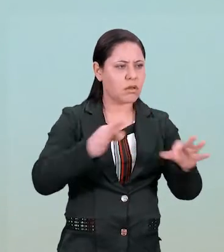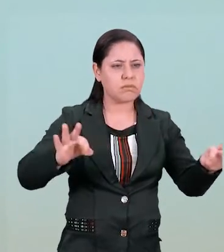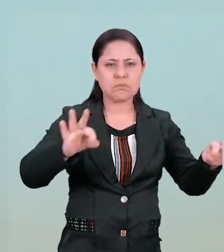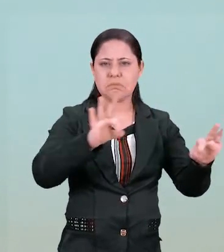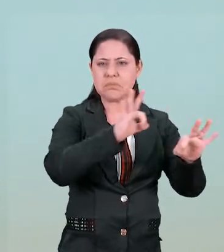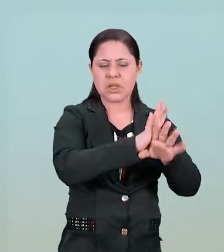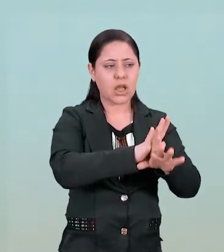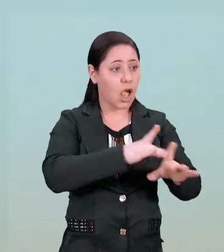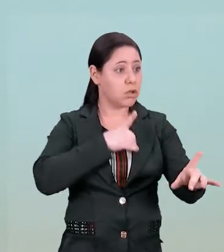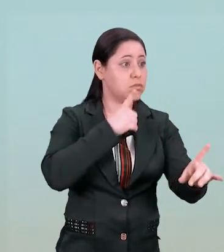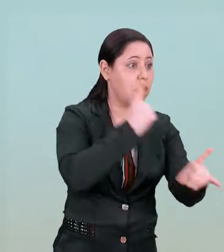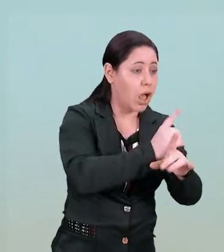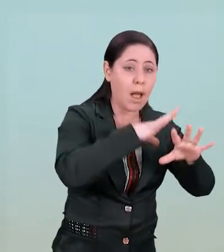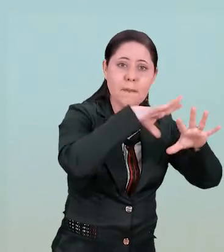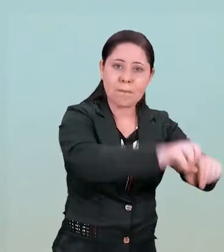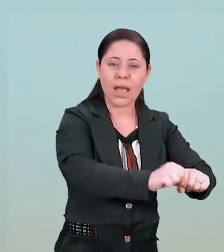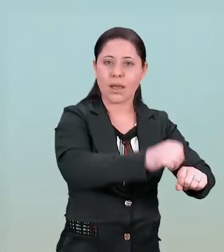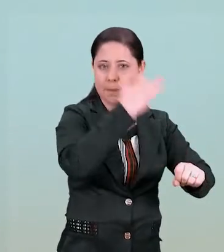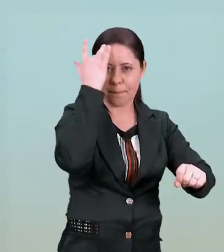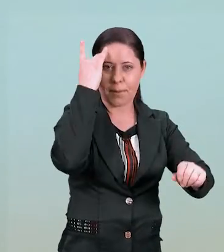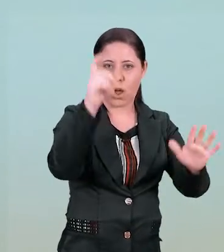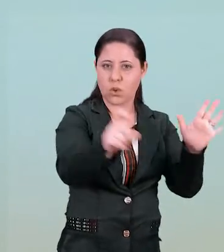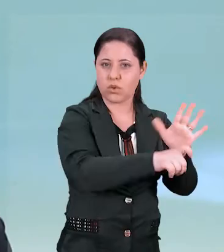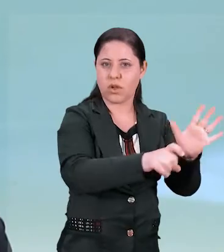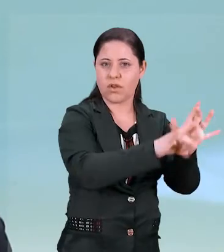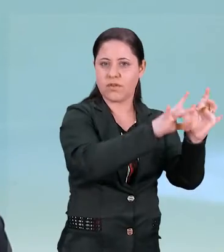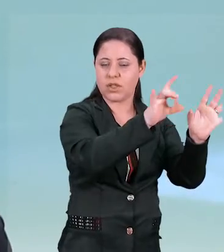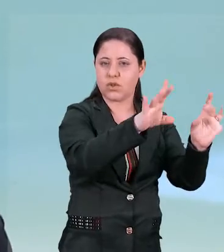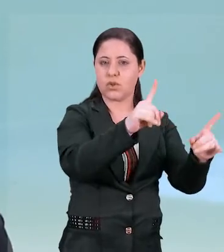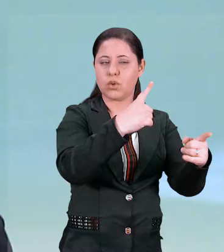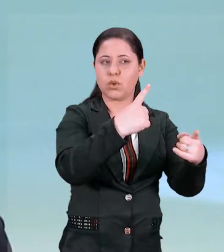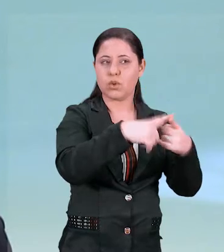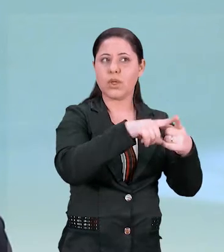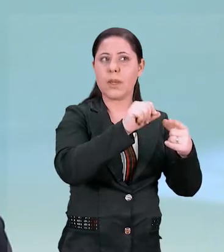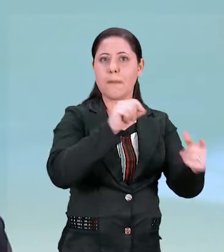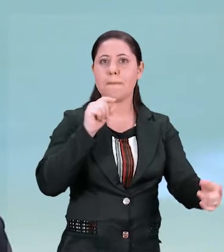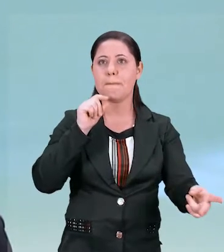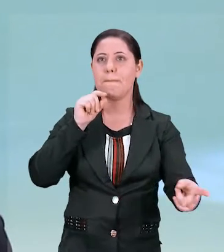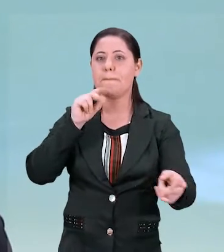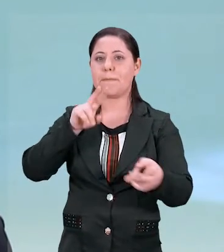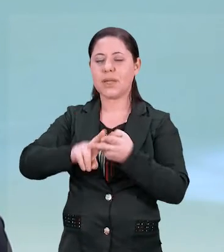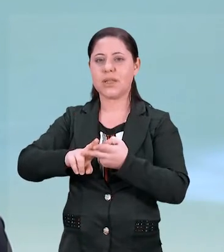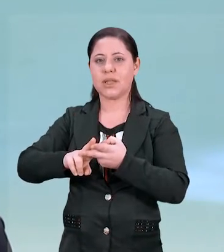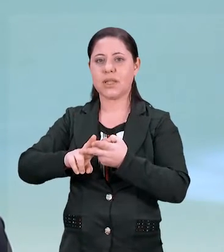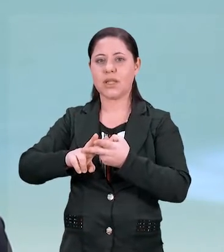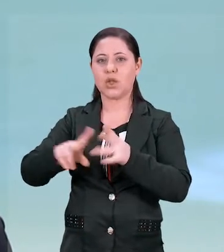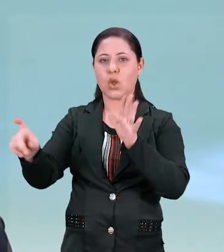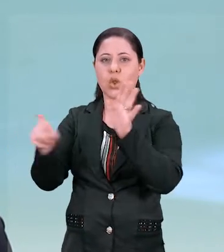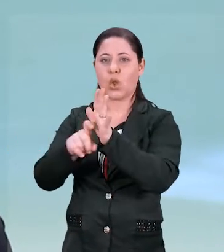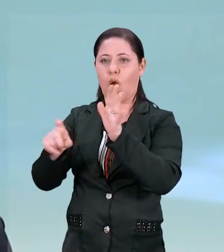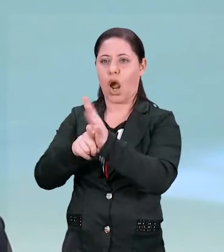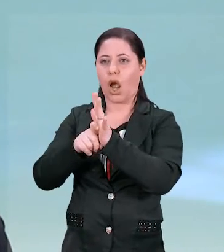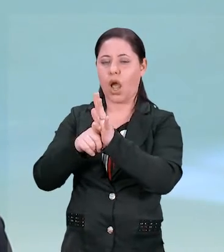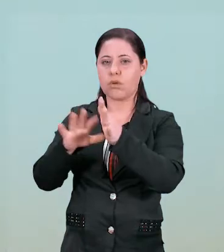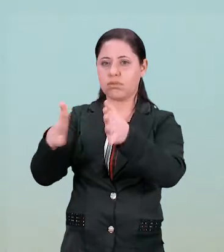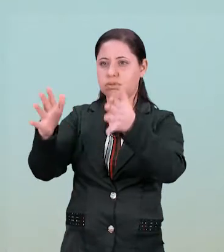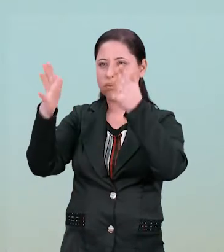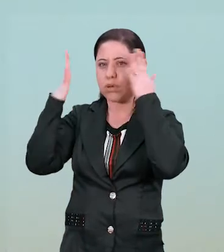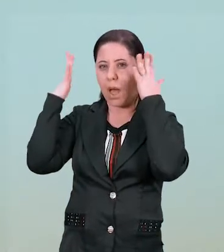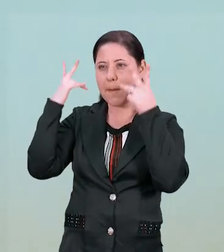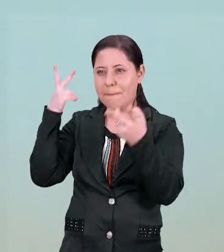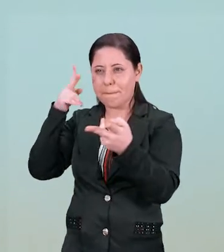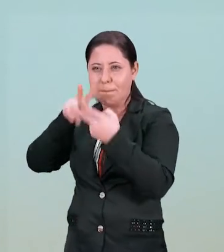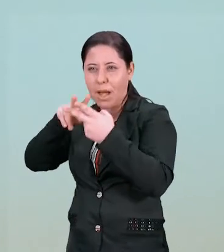de crack dentro da cidade, do que você apreender 1 tonelada de droga na estrada. Porque nós somos efetivamente